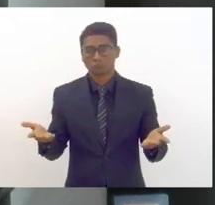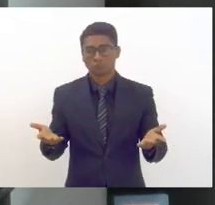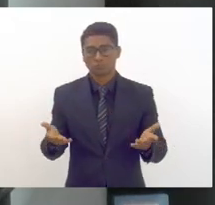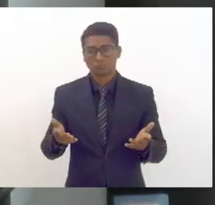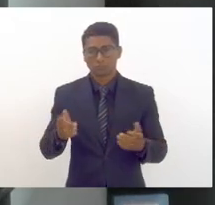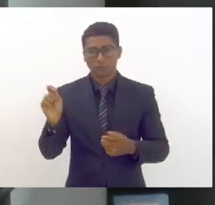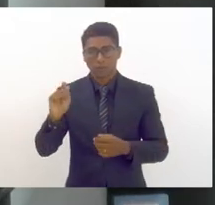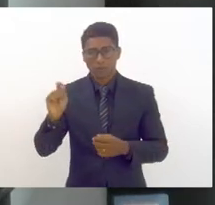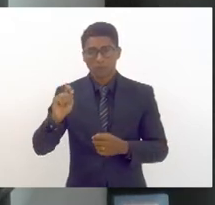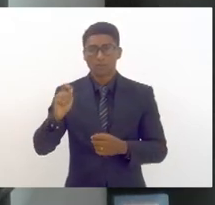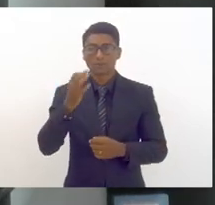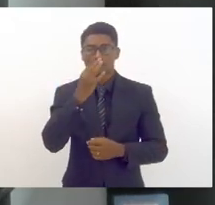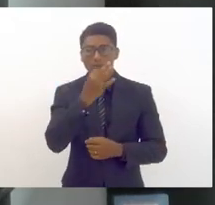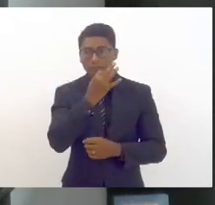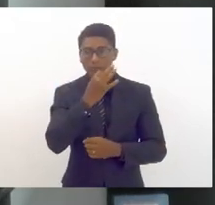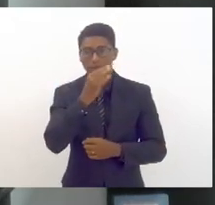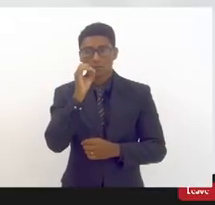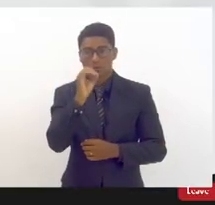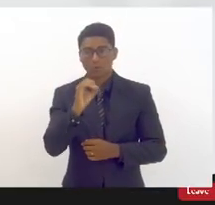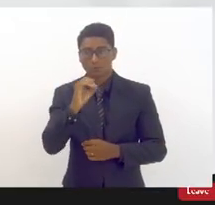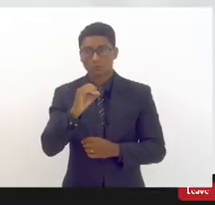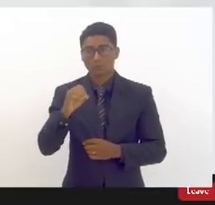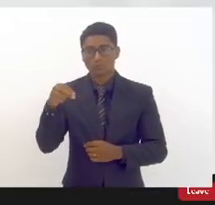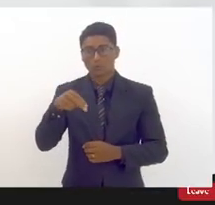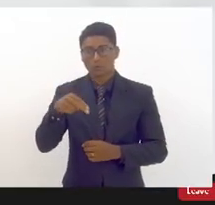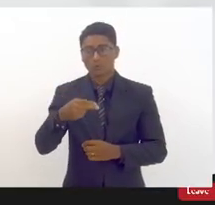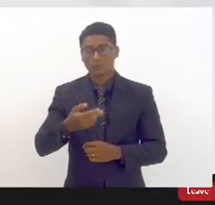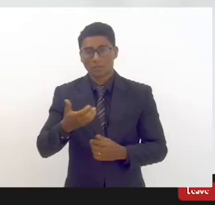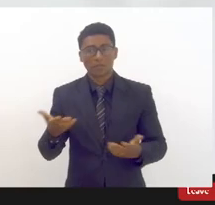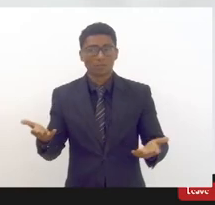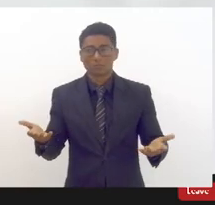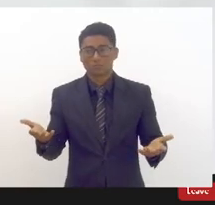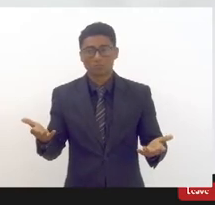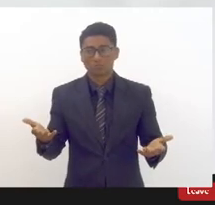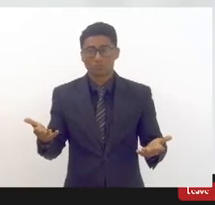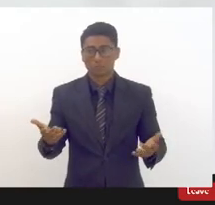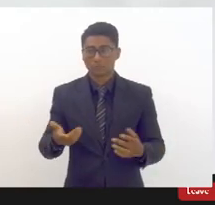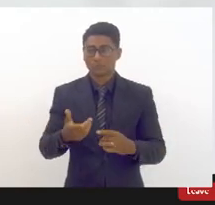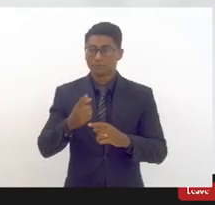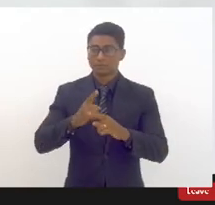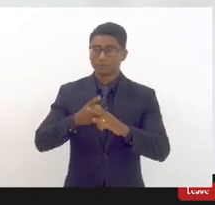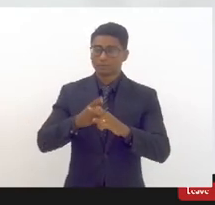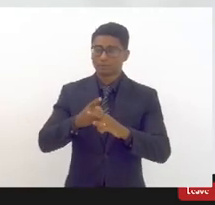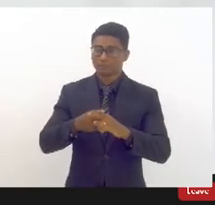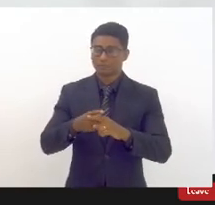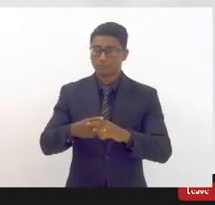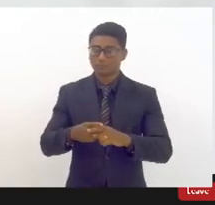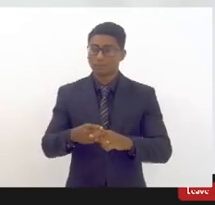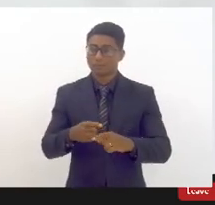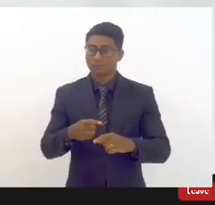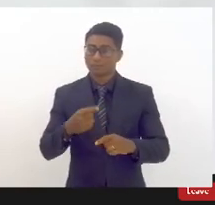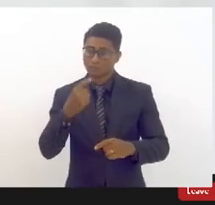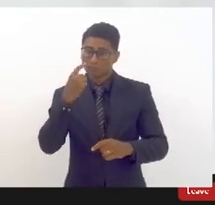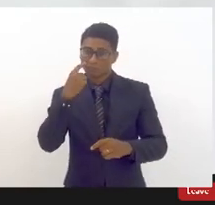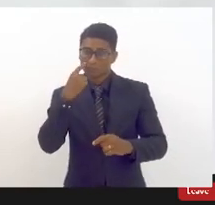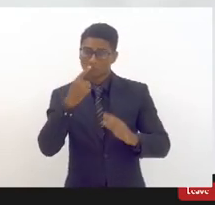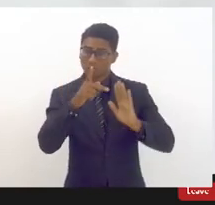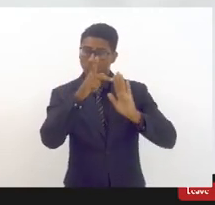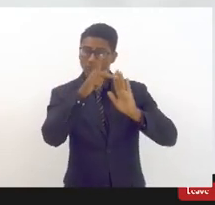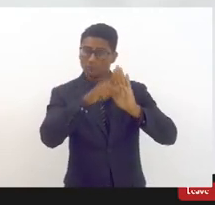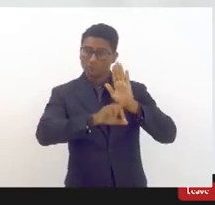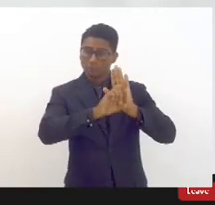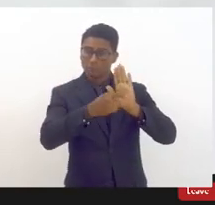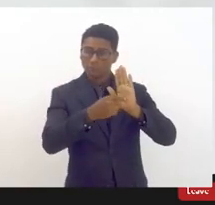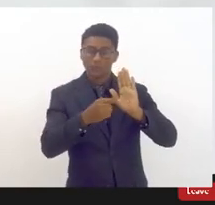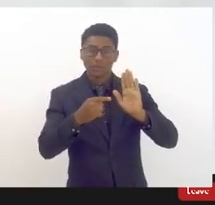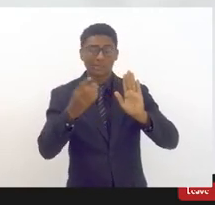agosto, setembro, outubro, novembro, até dezembro. É porque depende um pouco de como vai andar o a implementação inicial do projeto, a questão dos